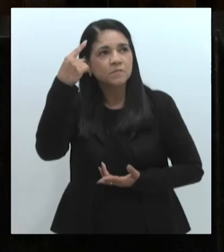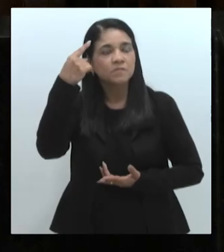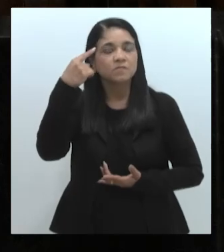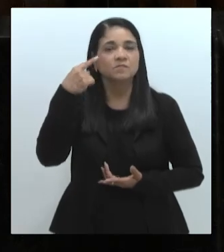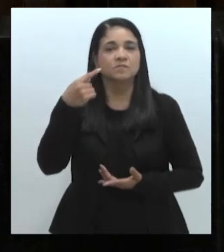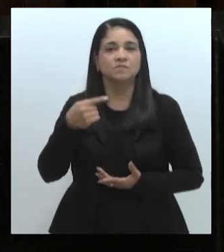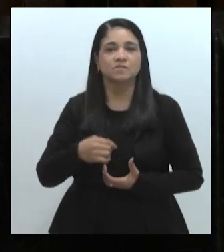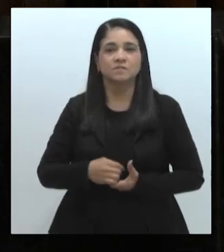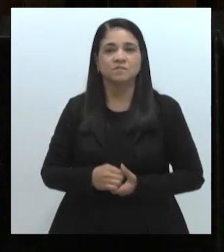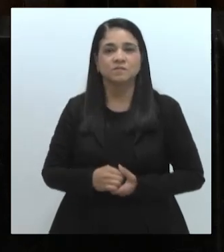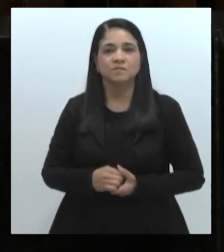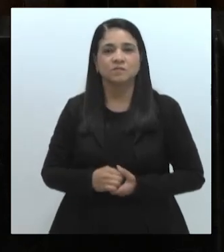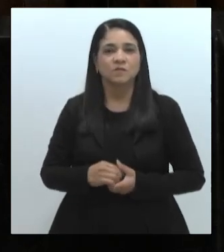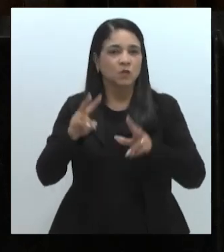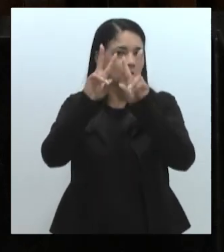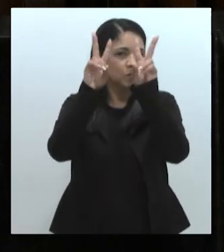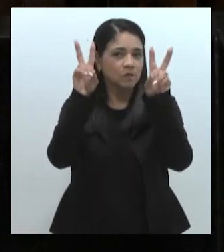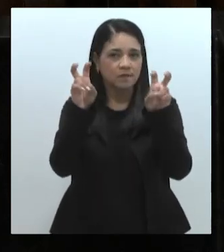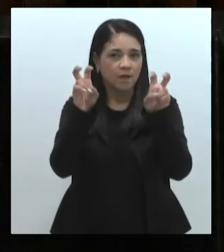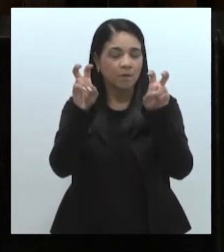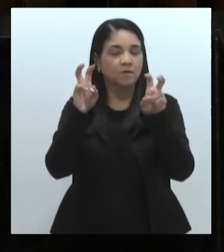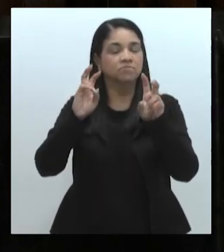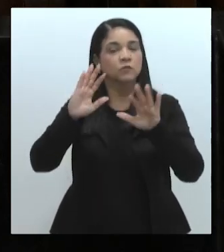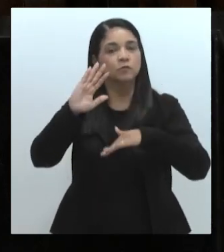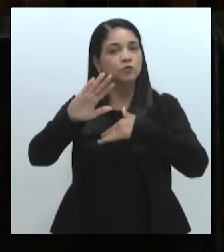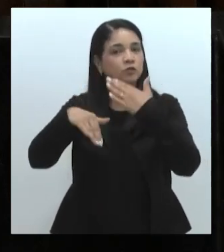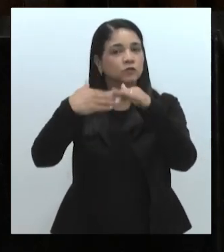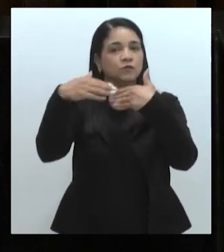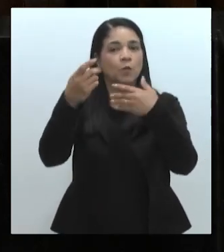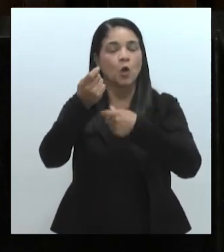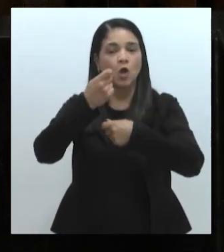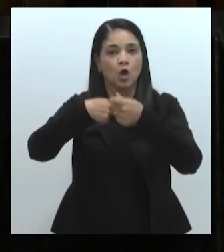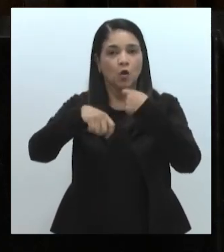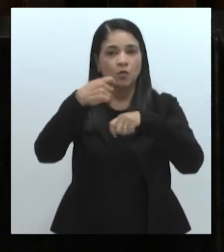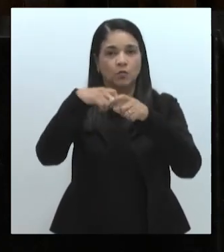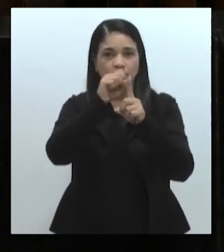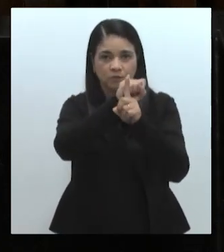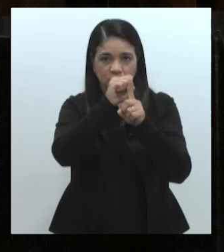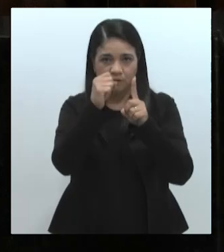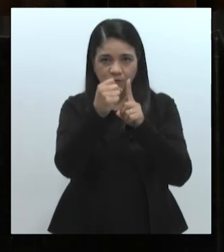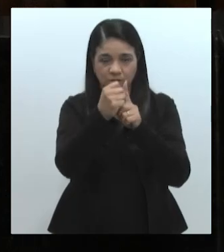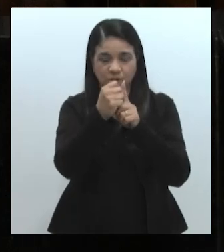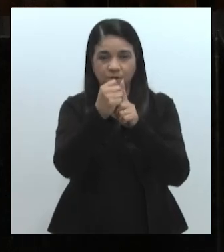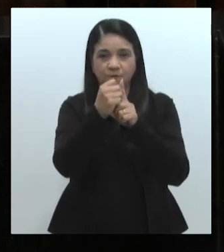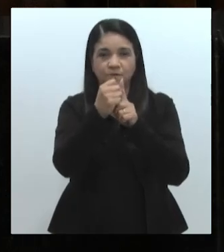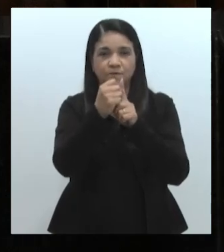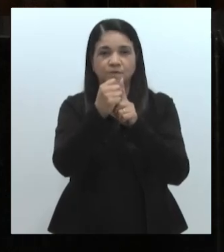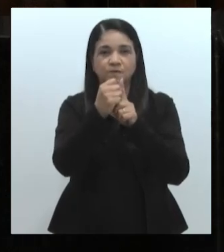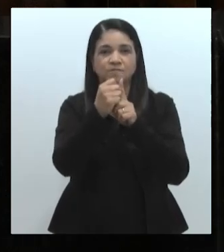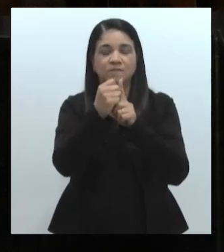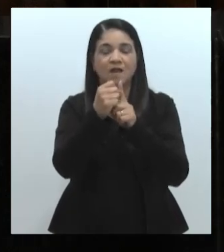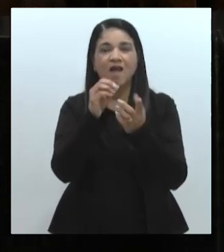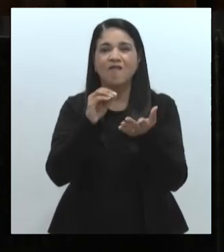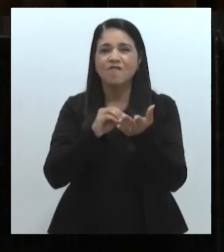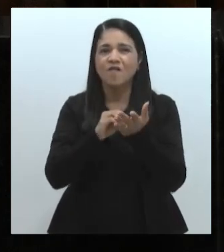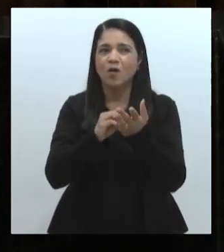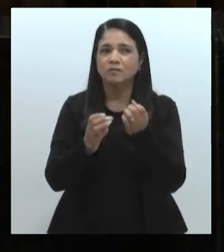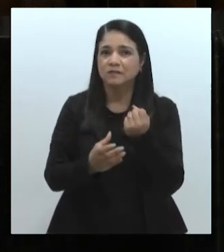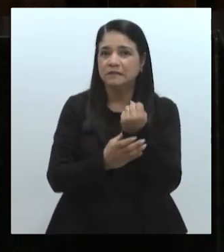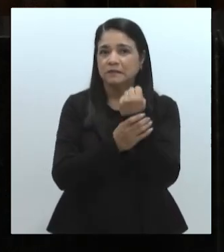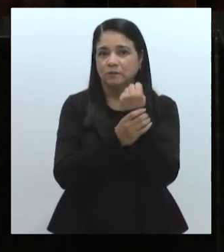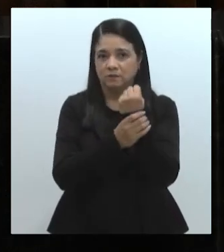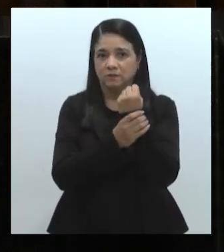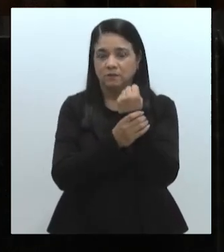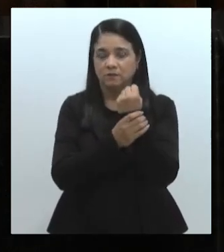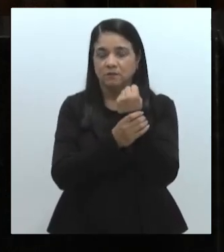questão do desenvolvimento econômico e social e a insegurança, quando